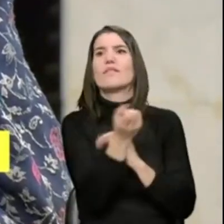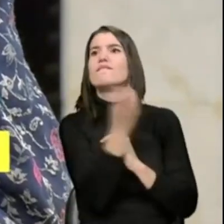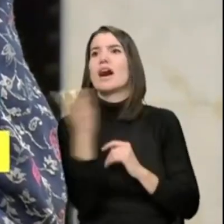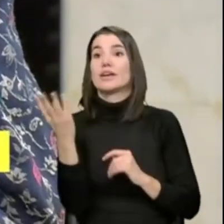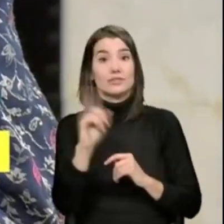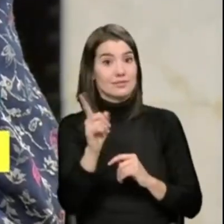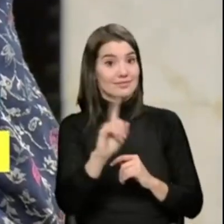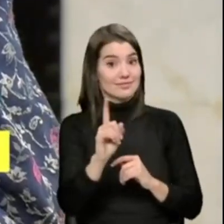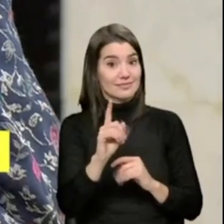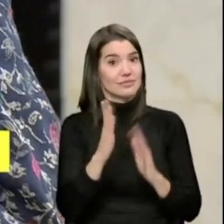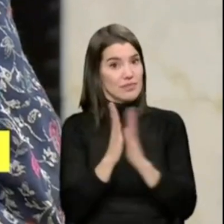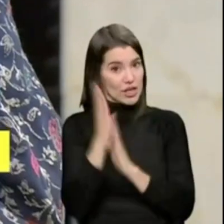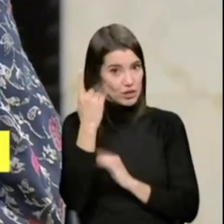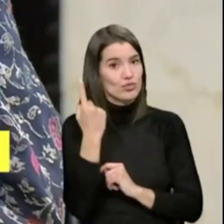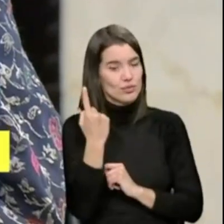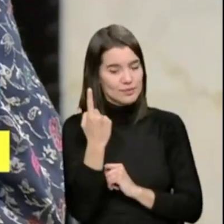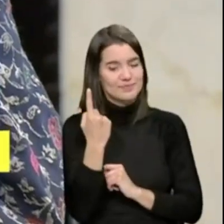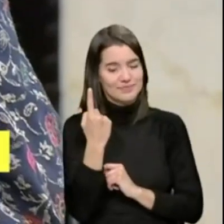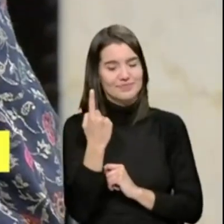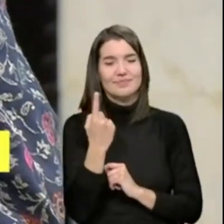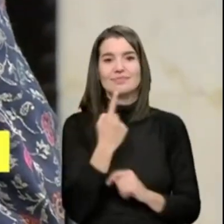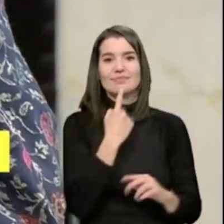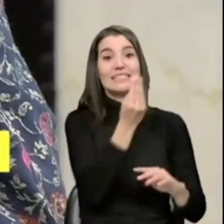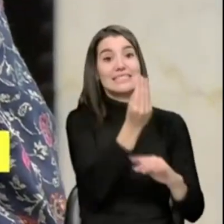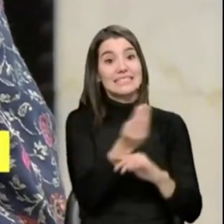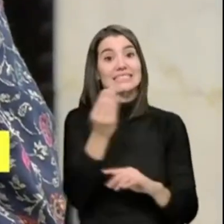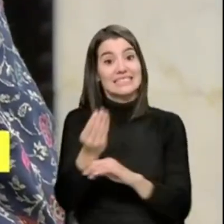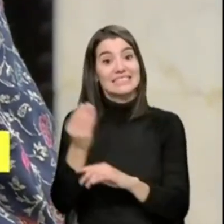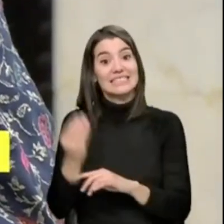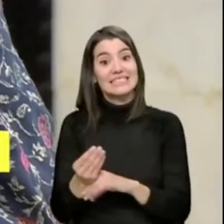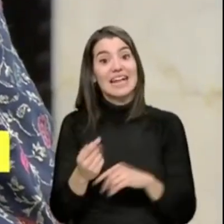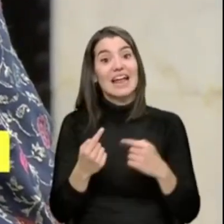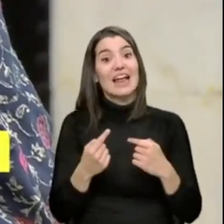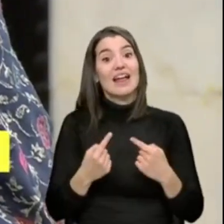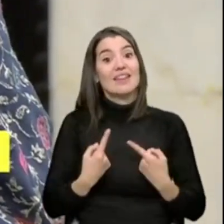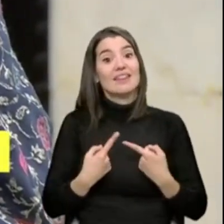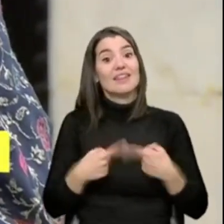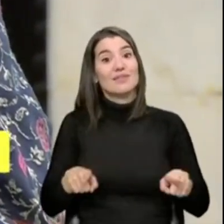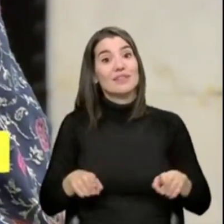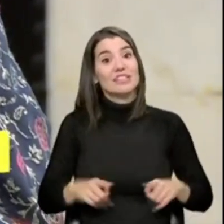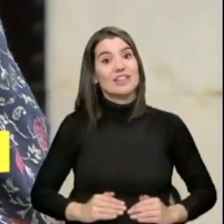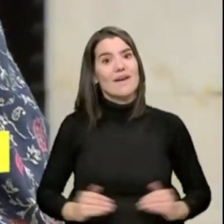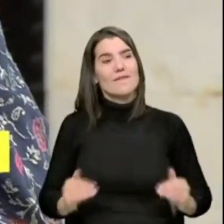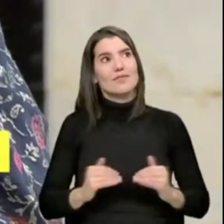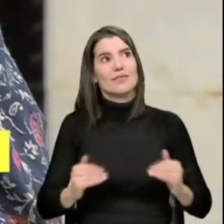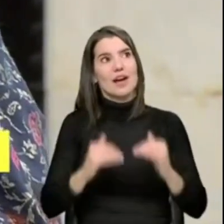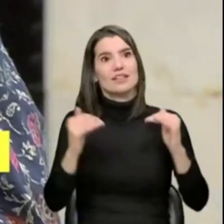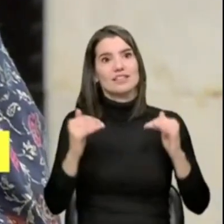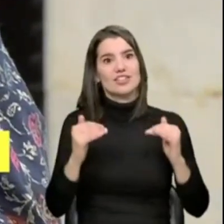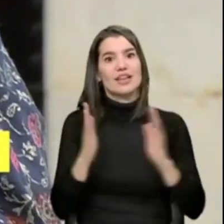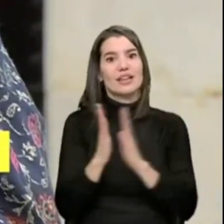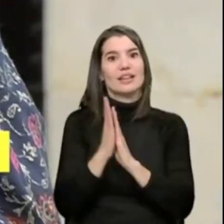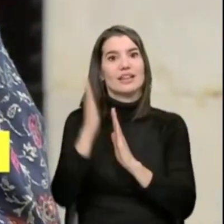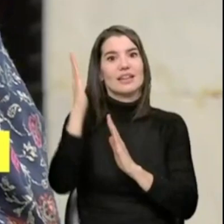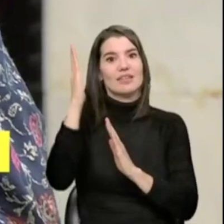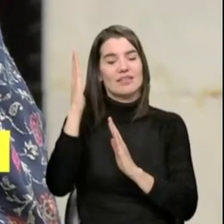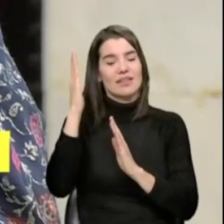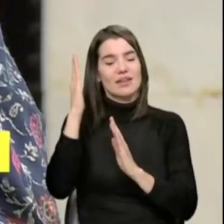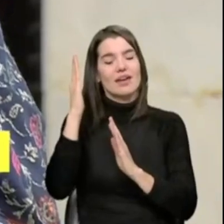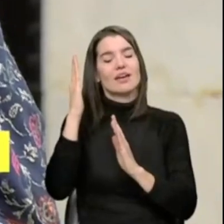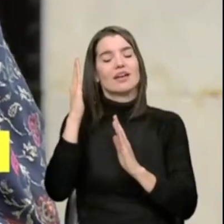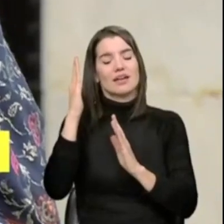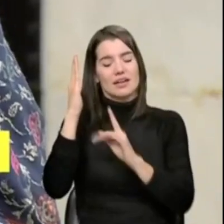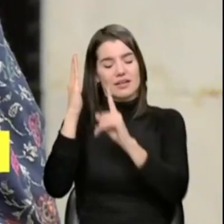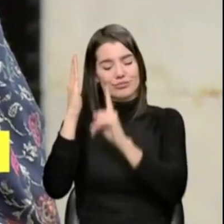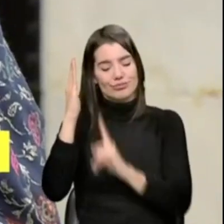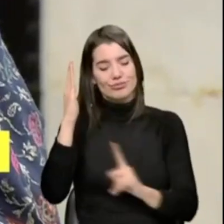é monoteísta. As imagens são diferentes etapas da mesma entidade divina aqui nesta Terra. O que é